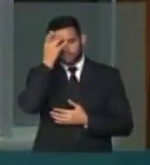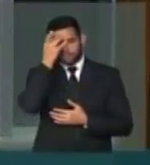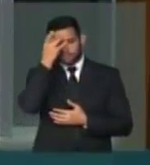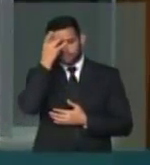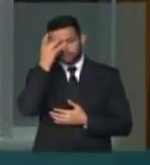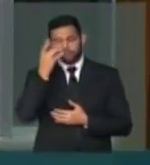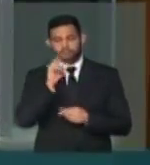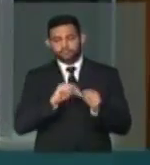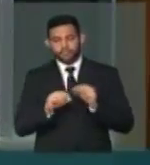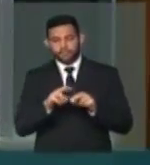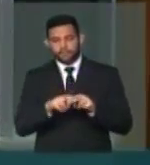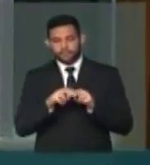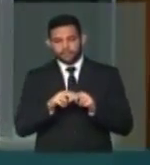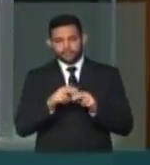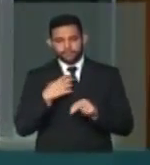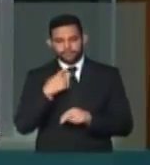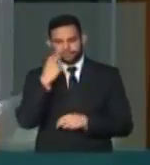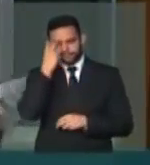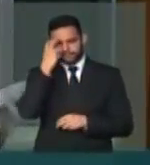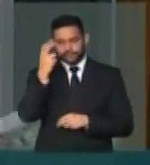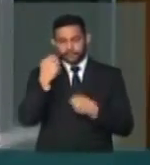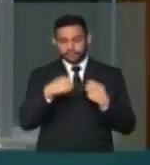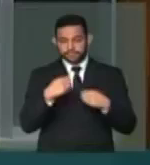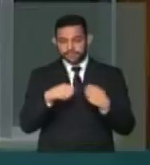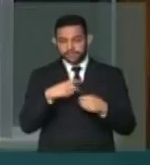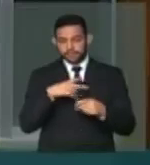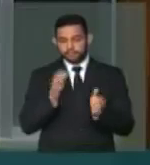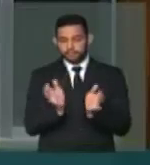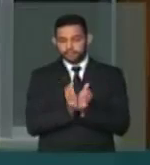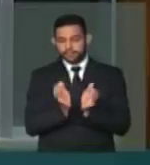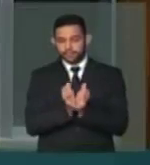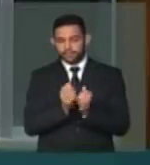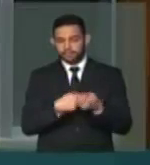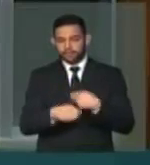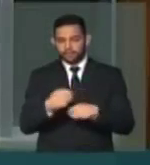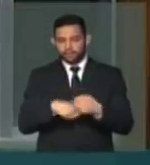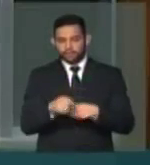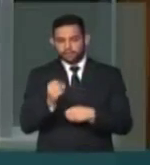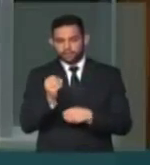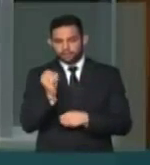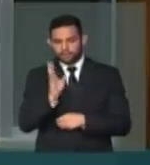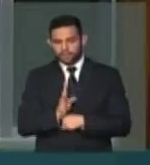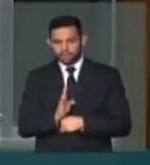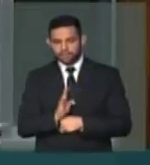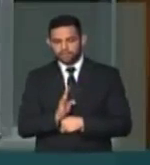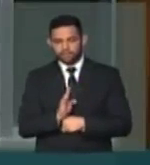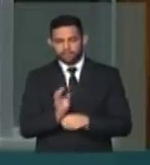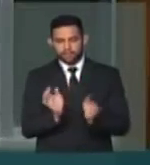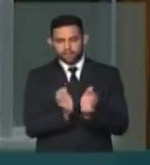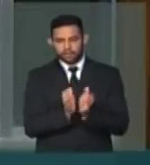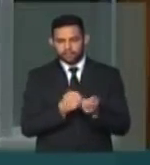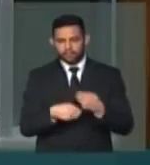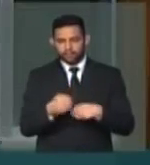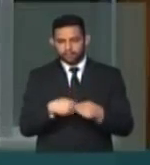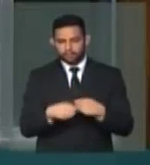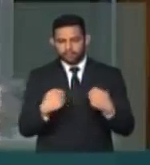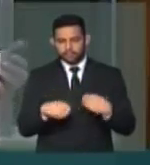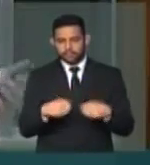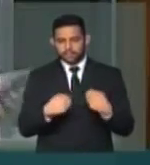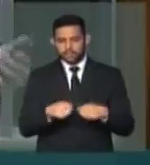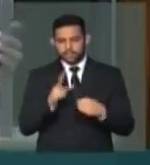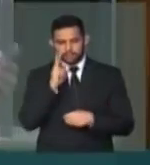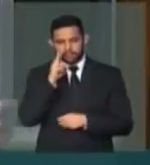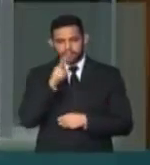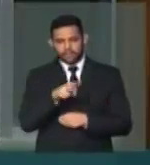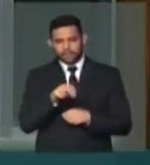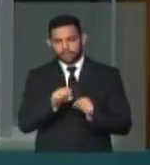e essa inteligência tem que haver por parte da equipe econômica. A equipe econômica precisa